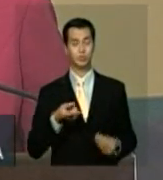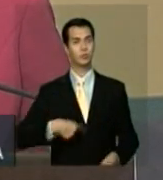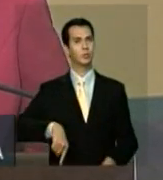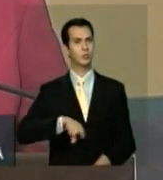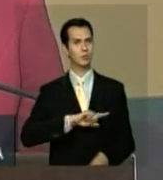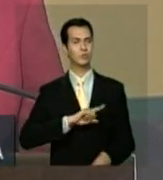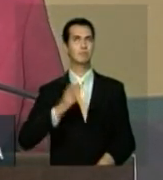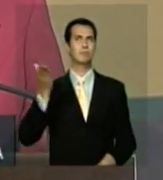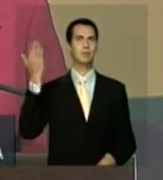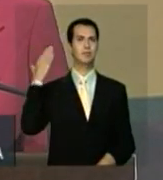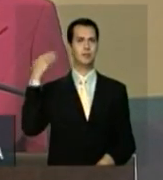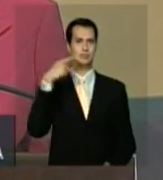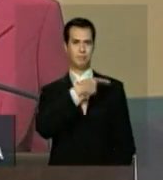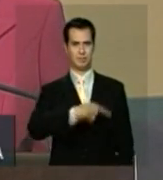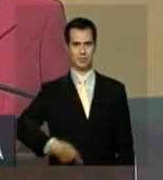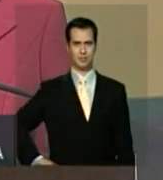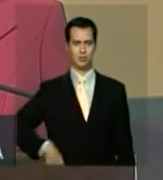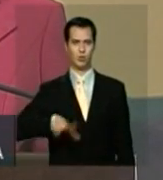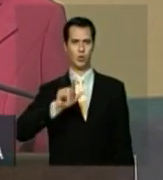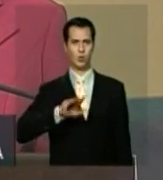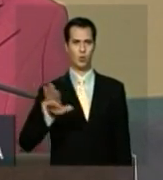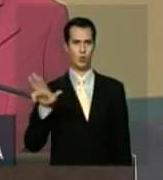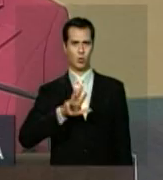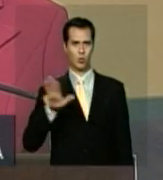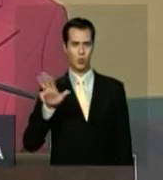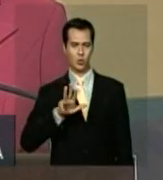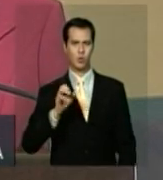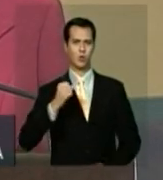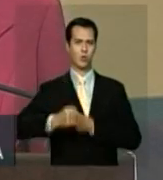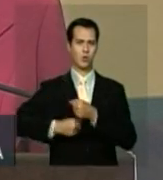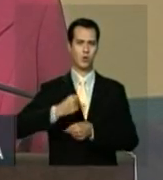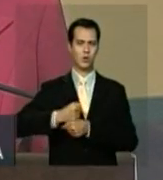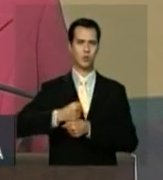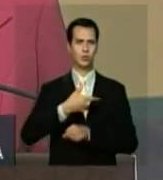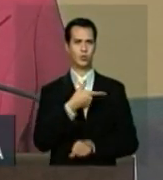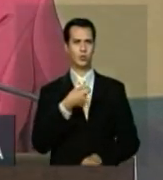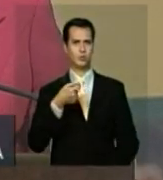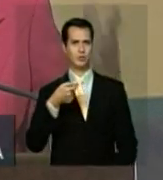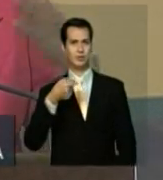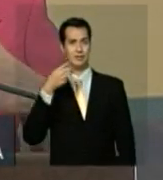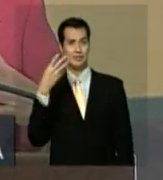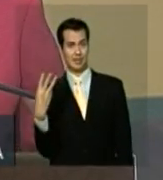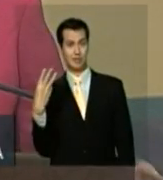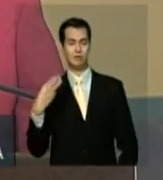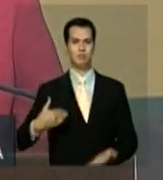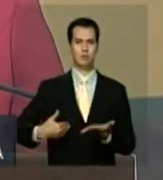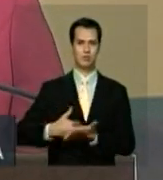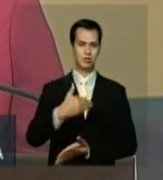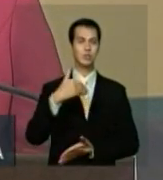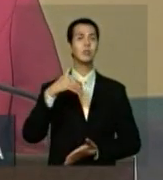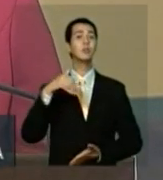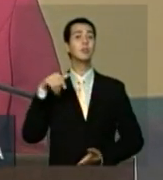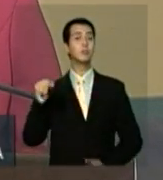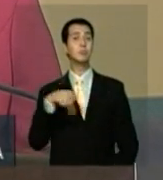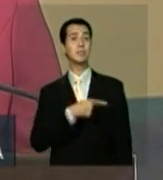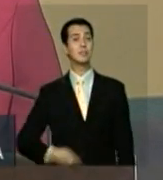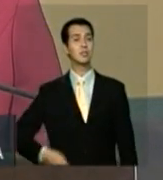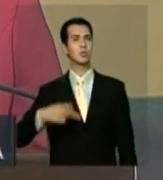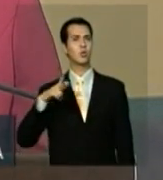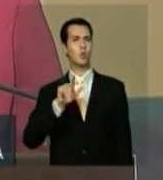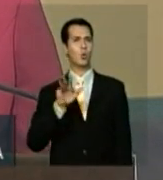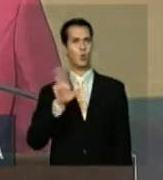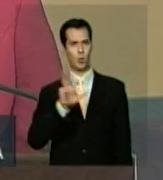pelo presidente Lula a partir de 2003 quando ele teve